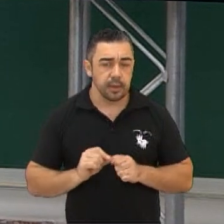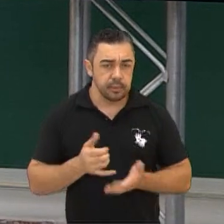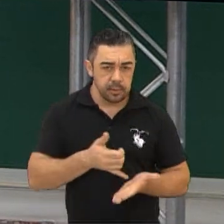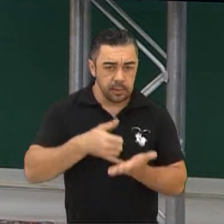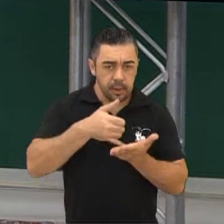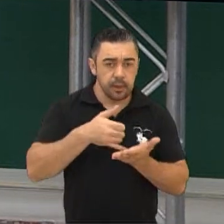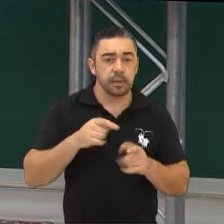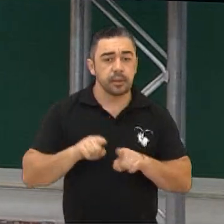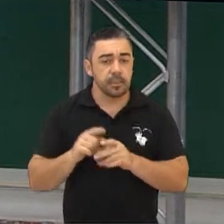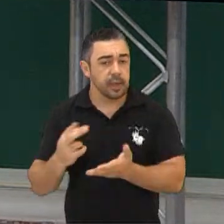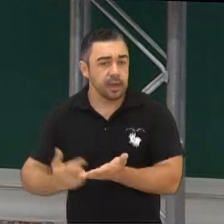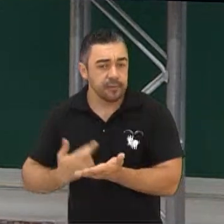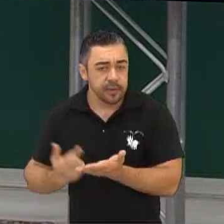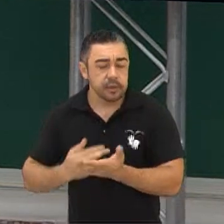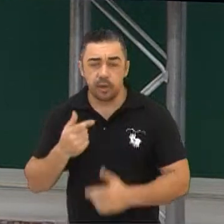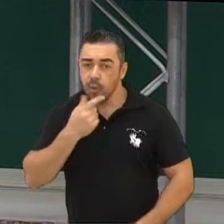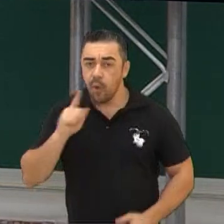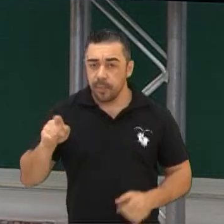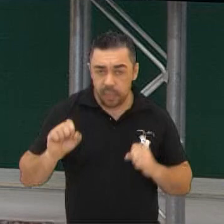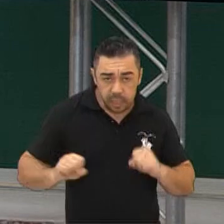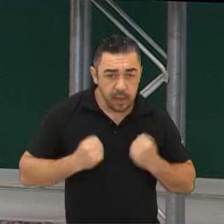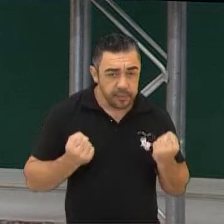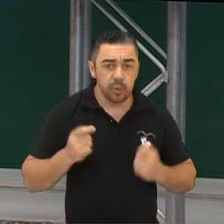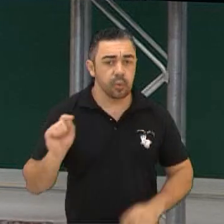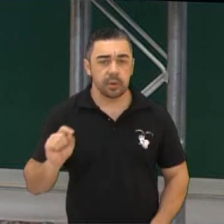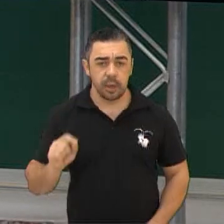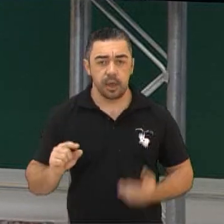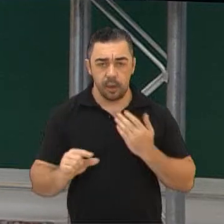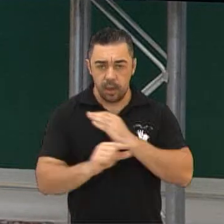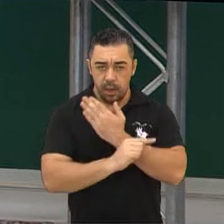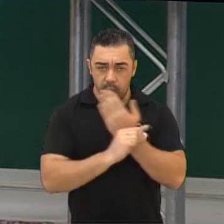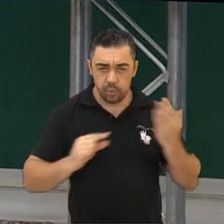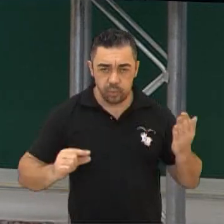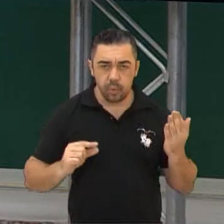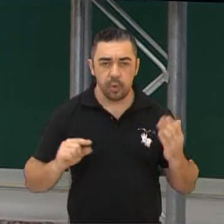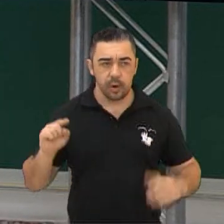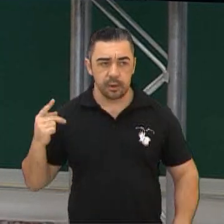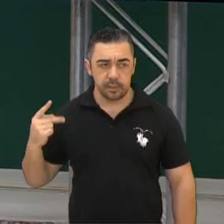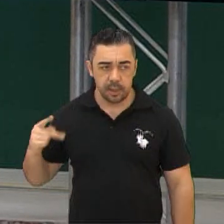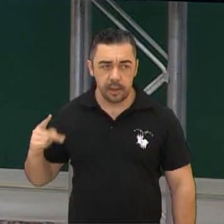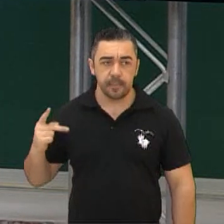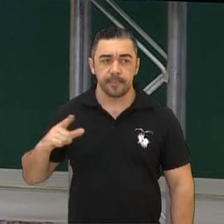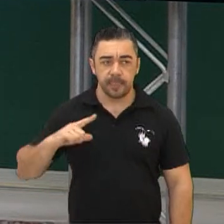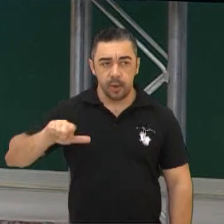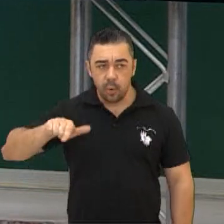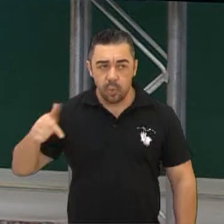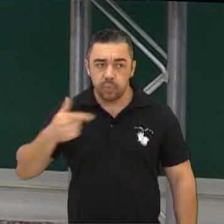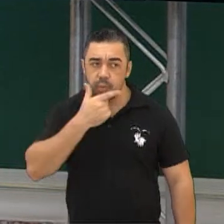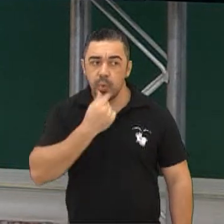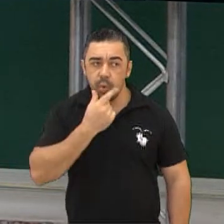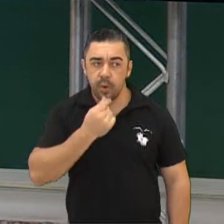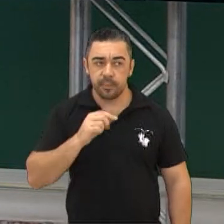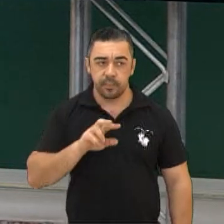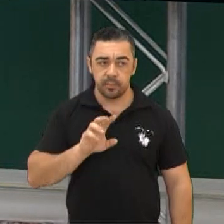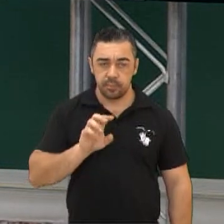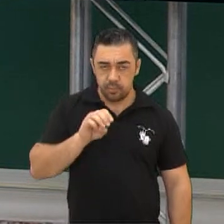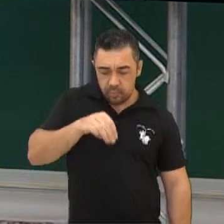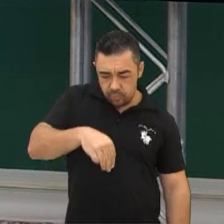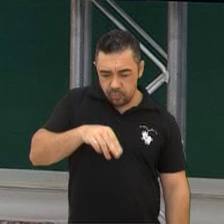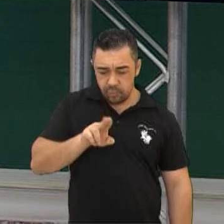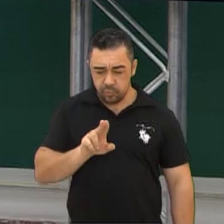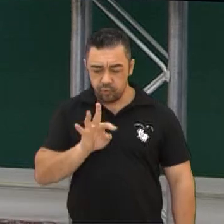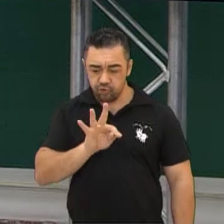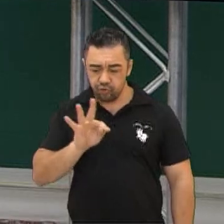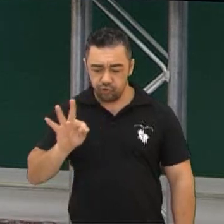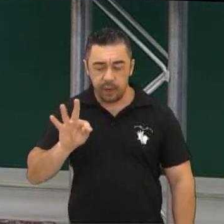na revista V-Blind, ele defende que Richard Muth, que ele não falou o nome dele, mas ele colocou o nome de outra pessoa, ele defendeu que esse artista tinha o direito